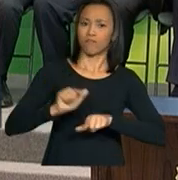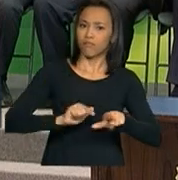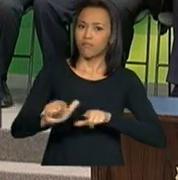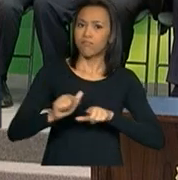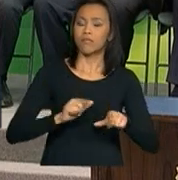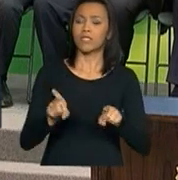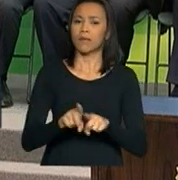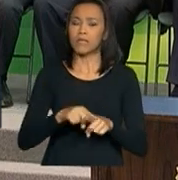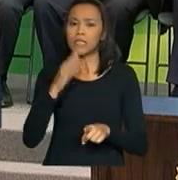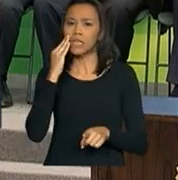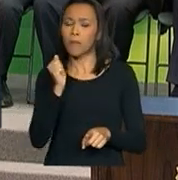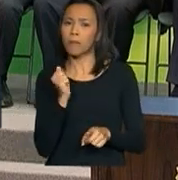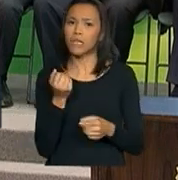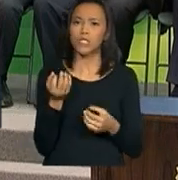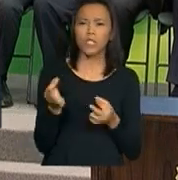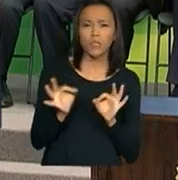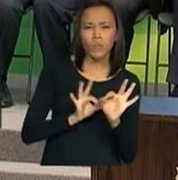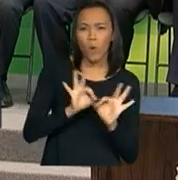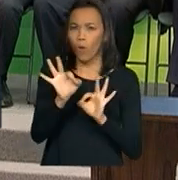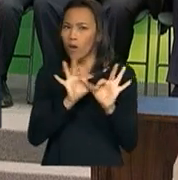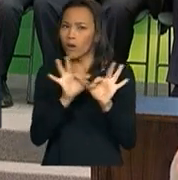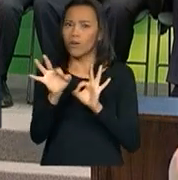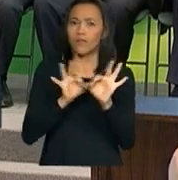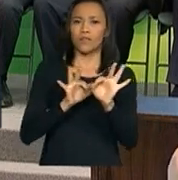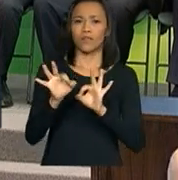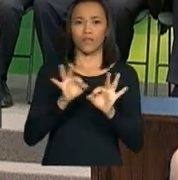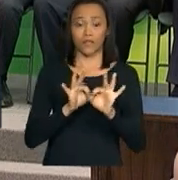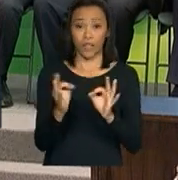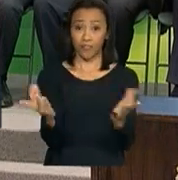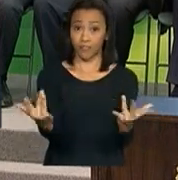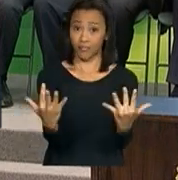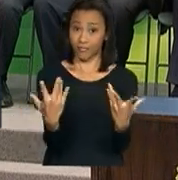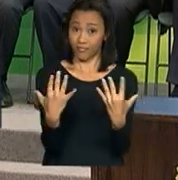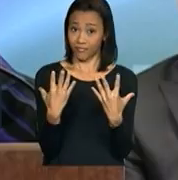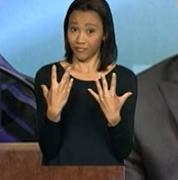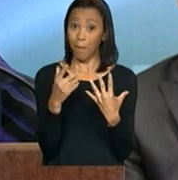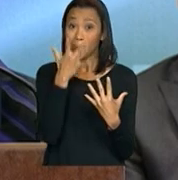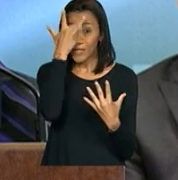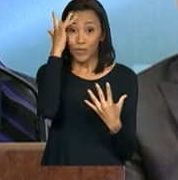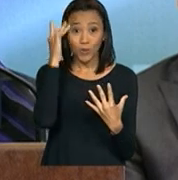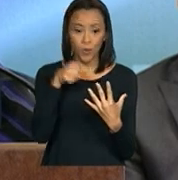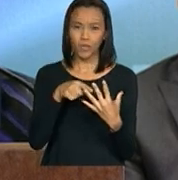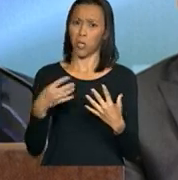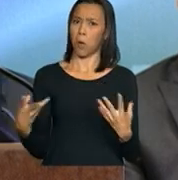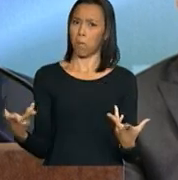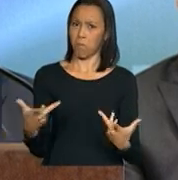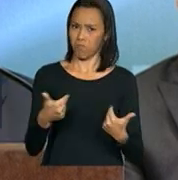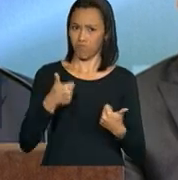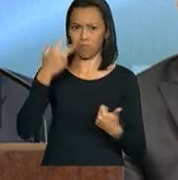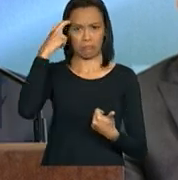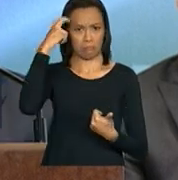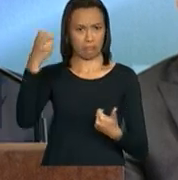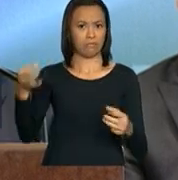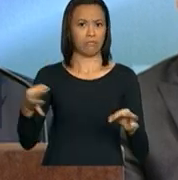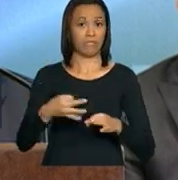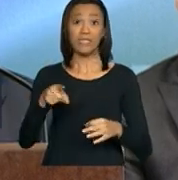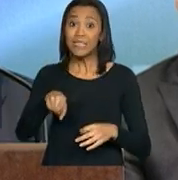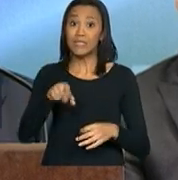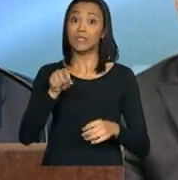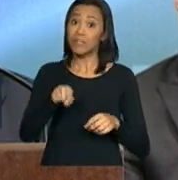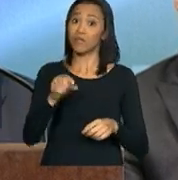e o discernimento também de se cercar de pessoas da mais alta qualidade essa é uma característica